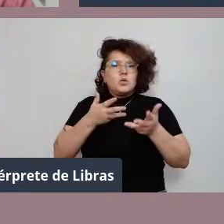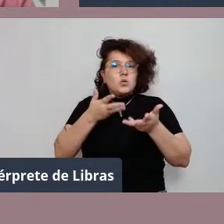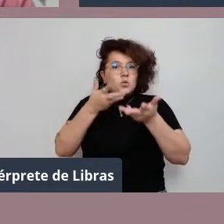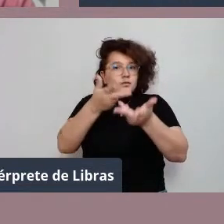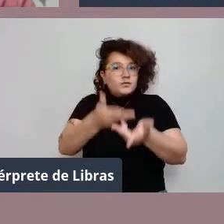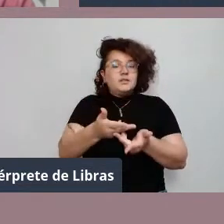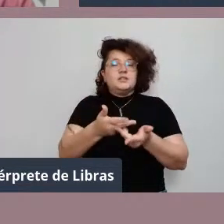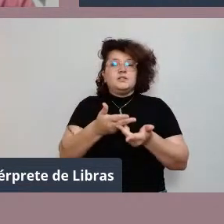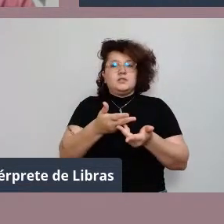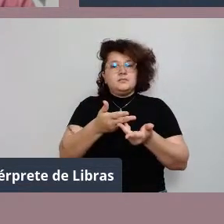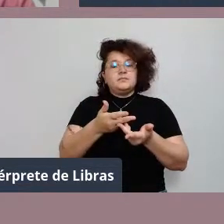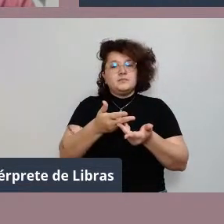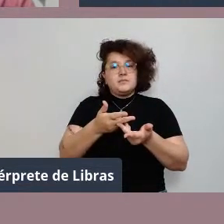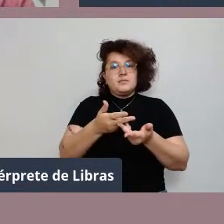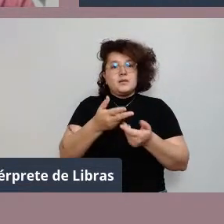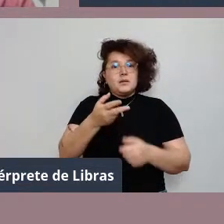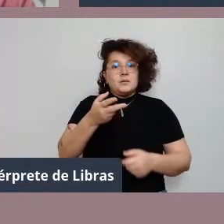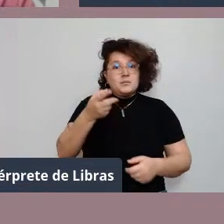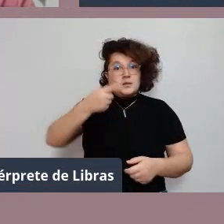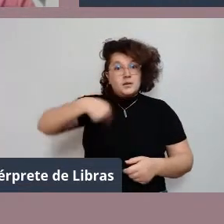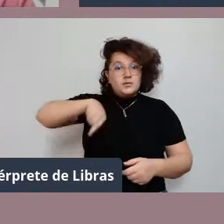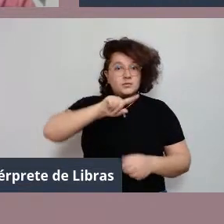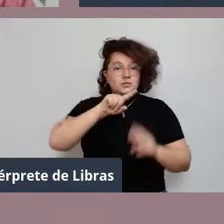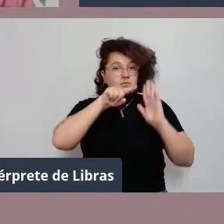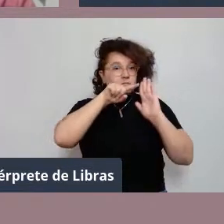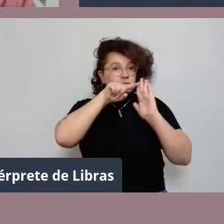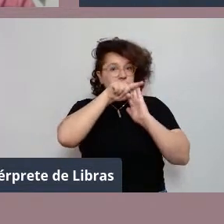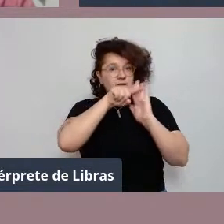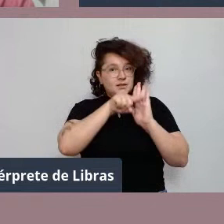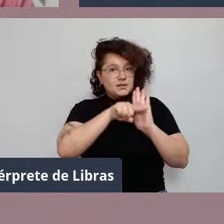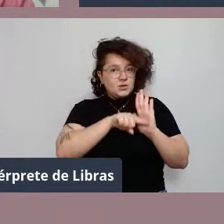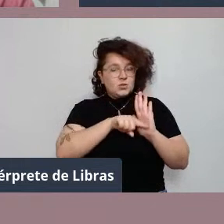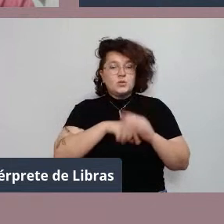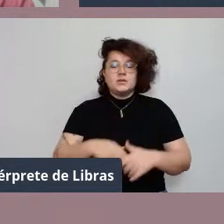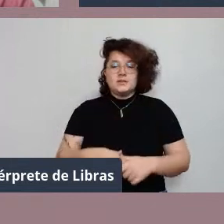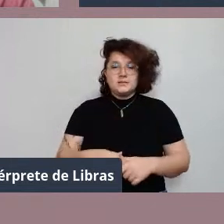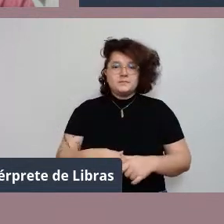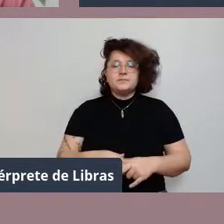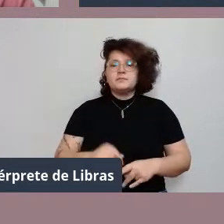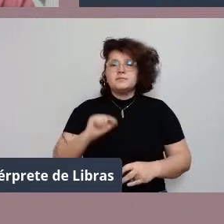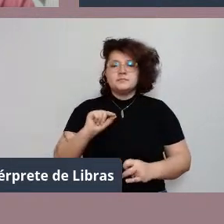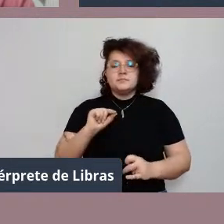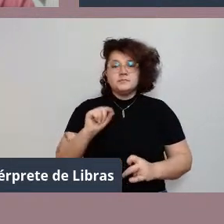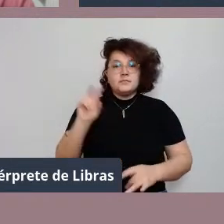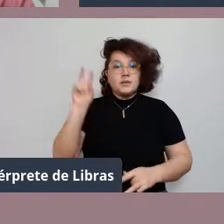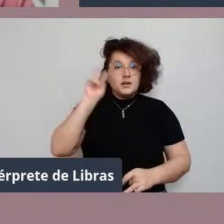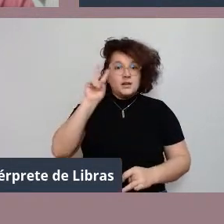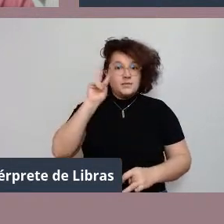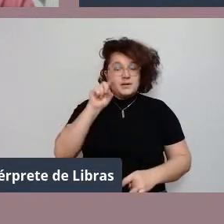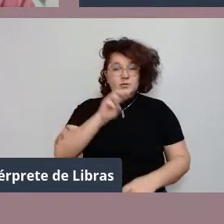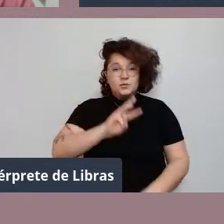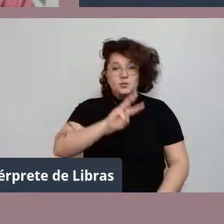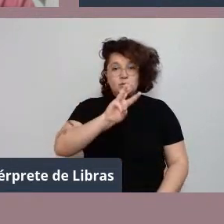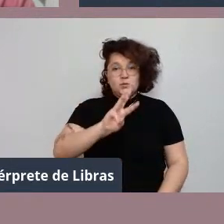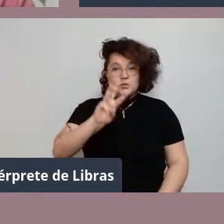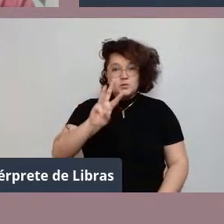para escreverem para a gente, pesquisadores. Lembrando também que no site